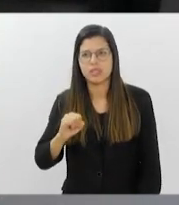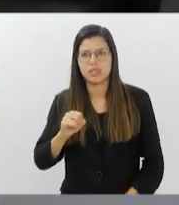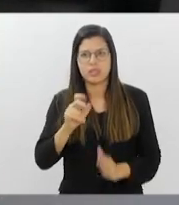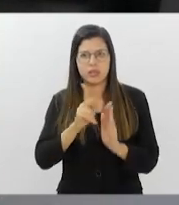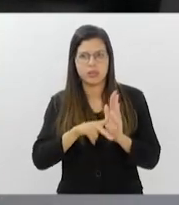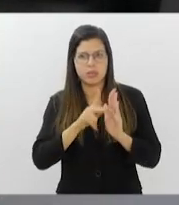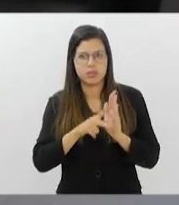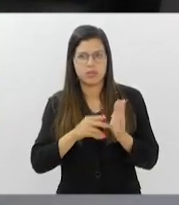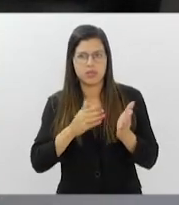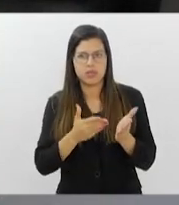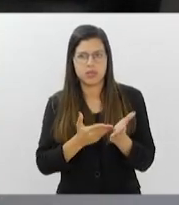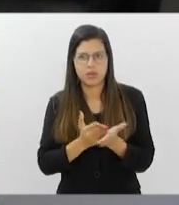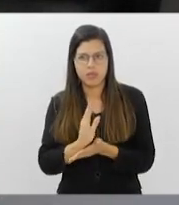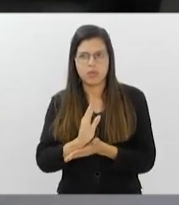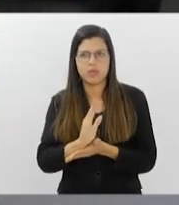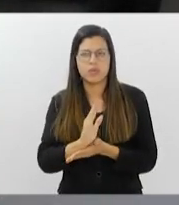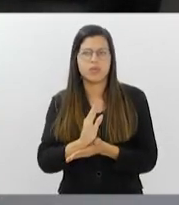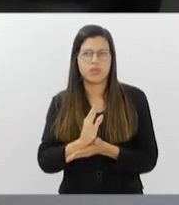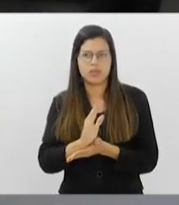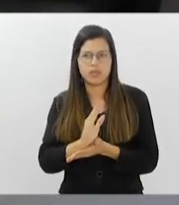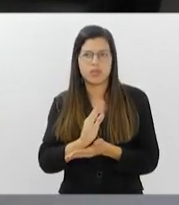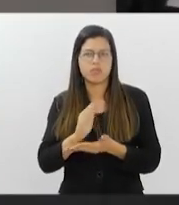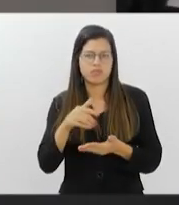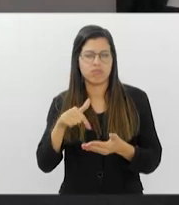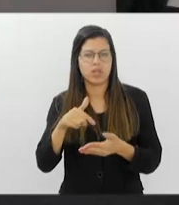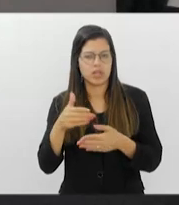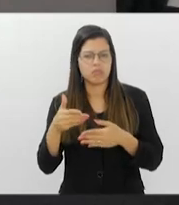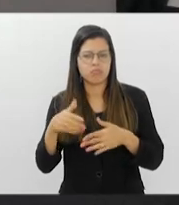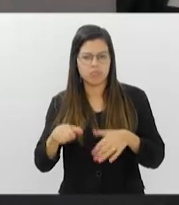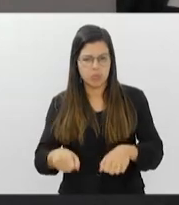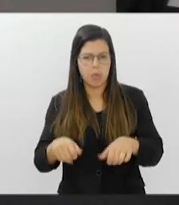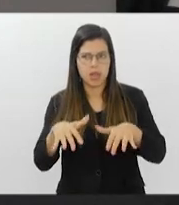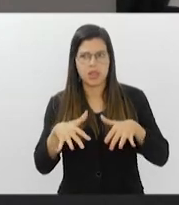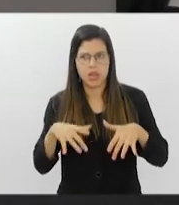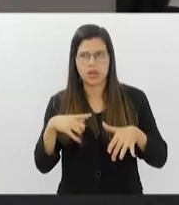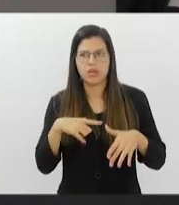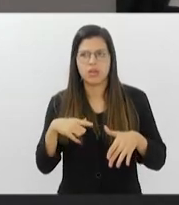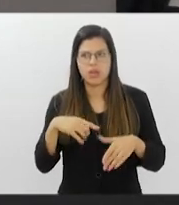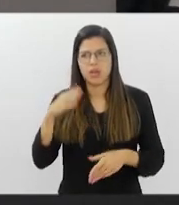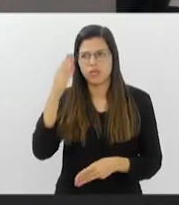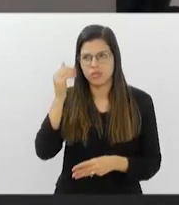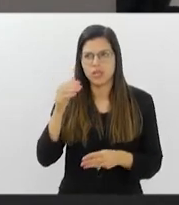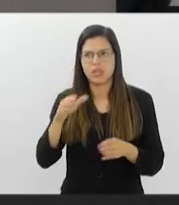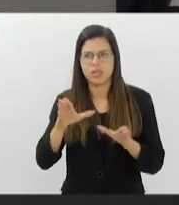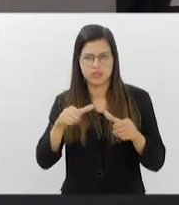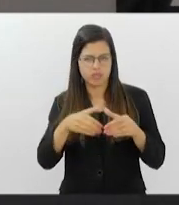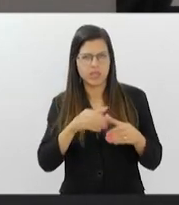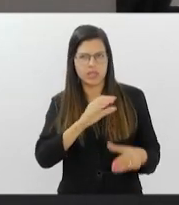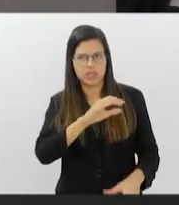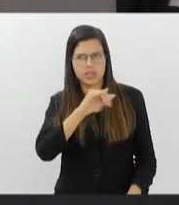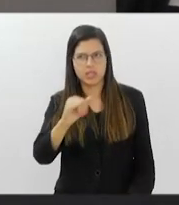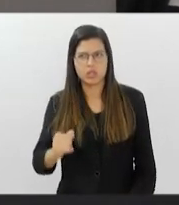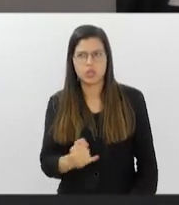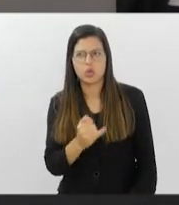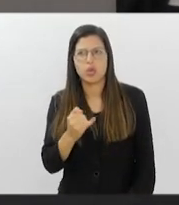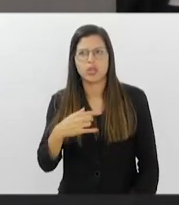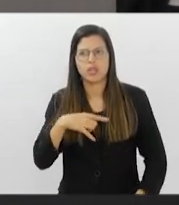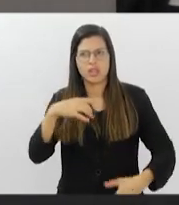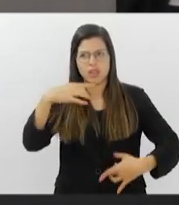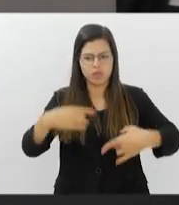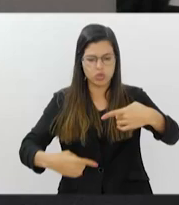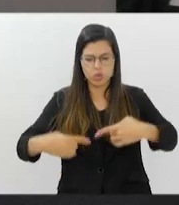o plenário, até a redação do vencido. Eu também não sei, mas eu sei que passou na Comissão Constituição e Justiça. Ele gerou grandes